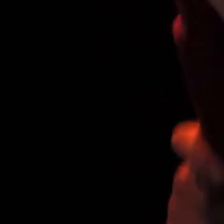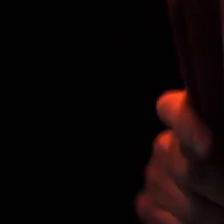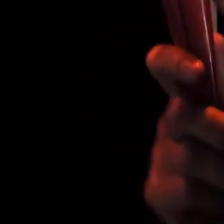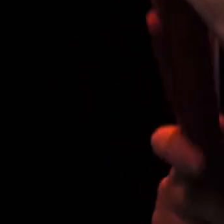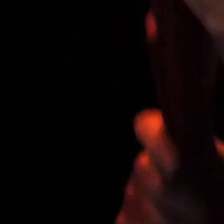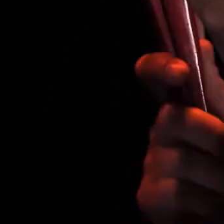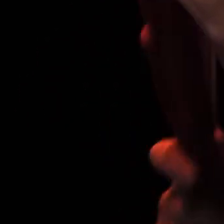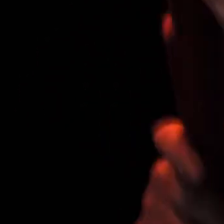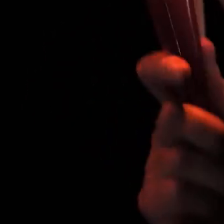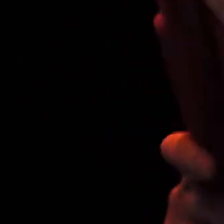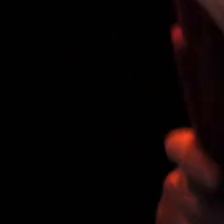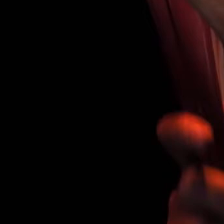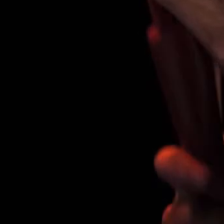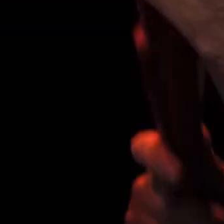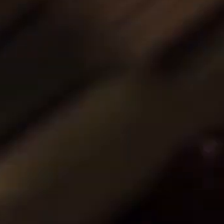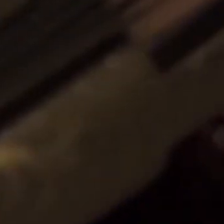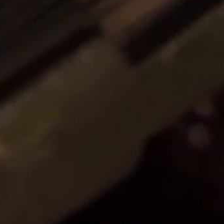Liesa em primeiro plano, com leque dourado na mão.